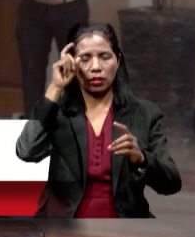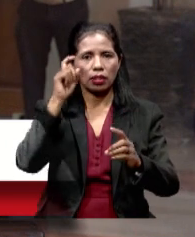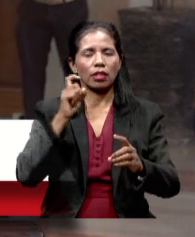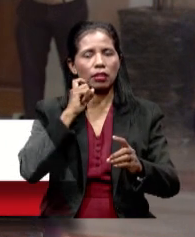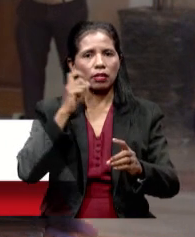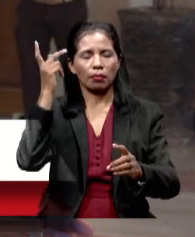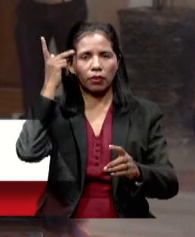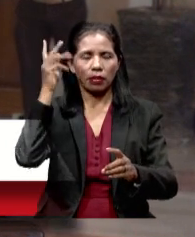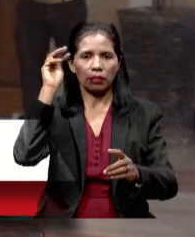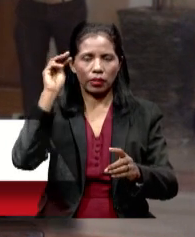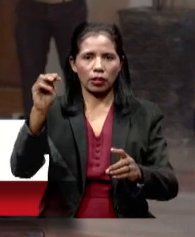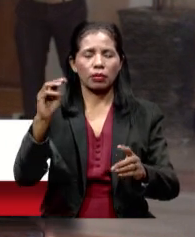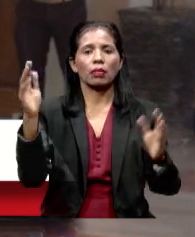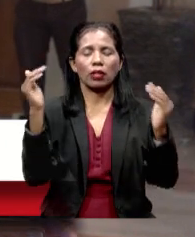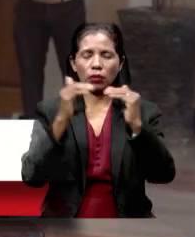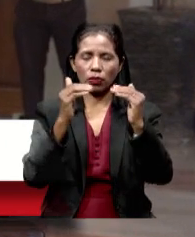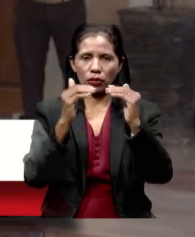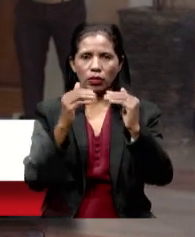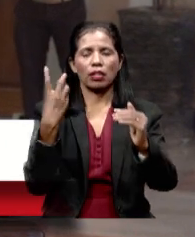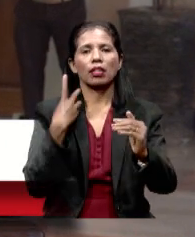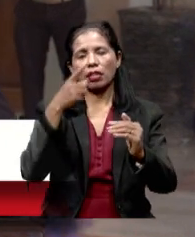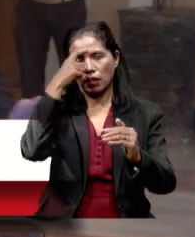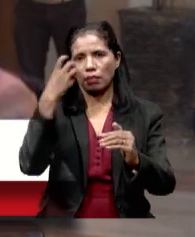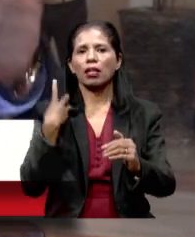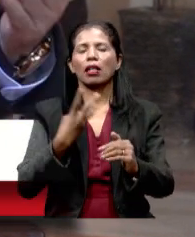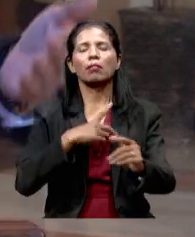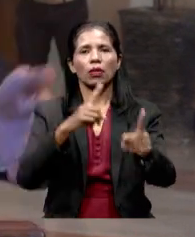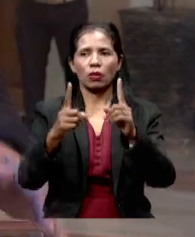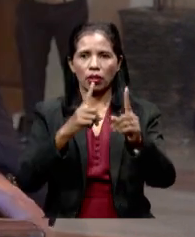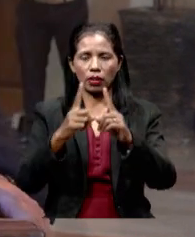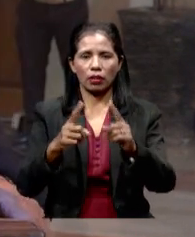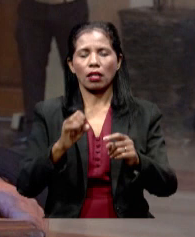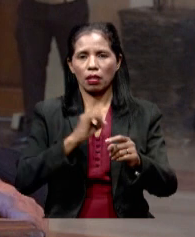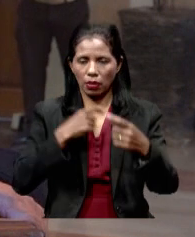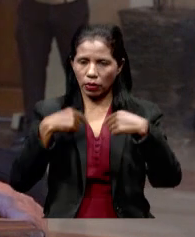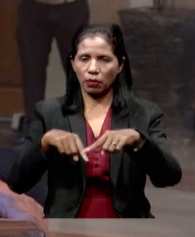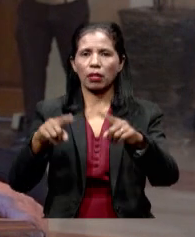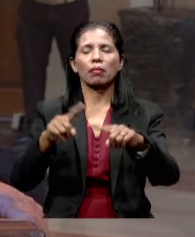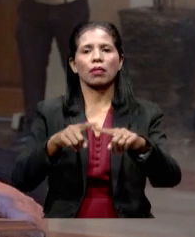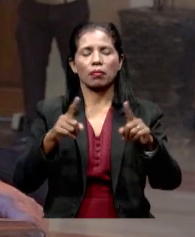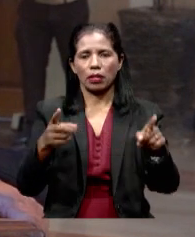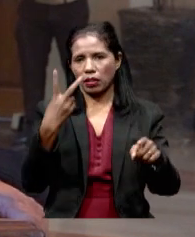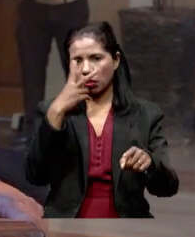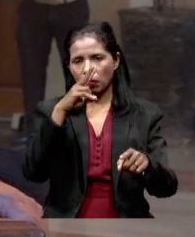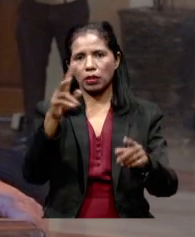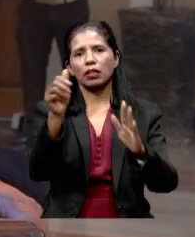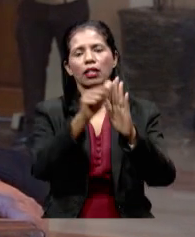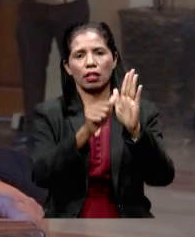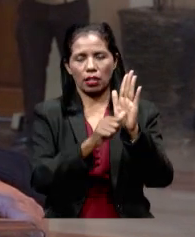primeiro em Cimeira, também me colhia. Uluk ao Macatubá, mas depois a agenda.